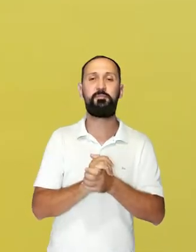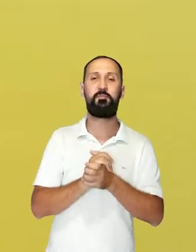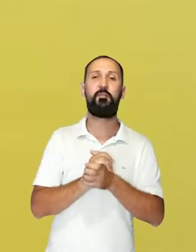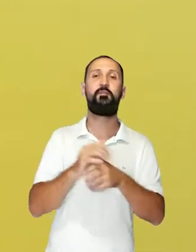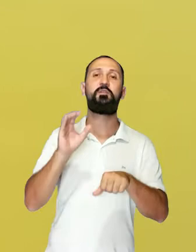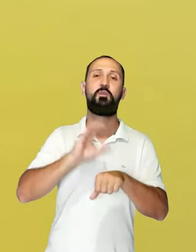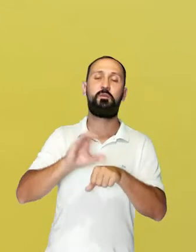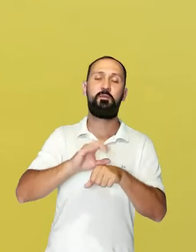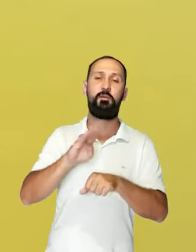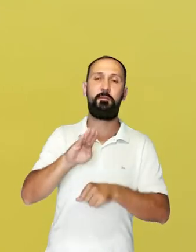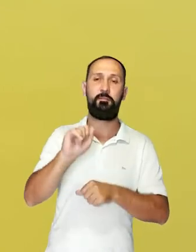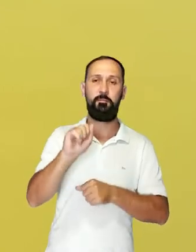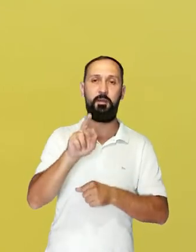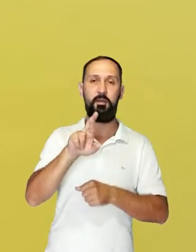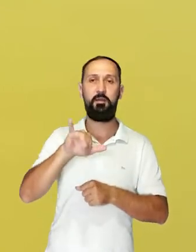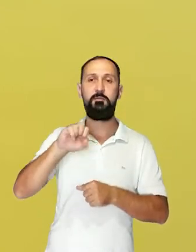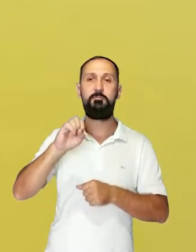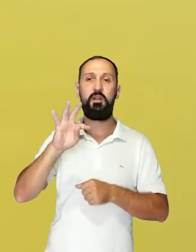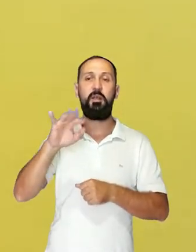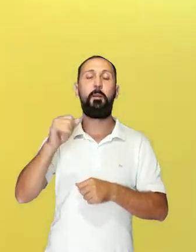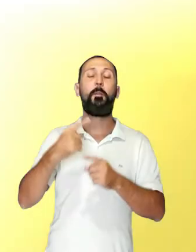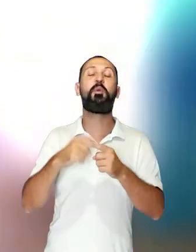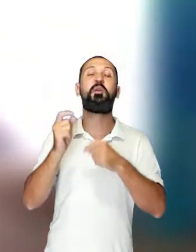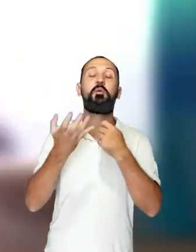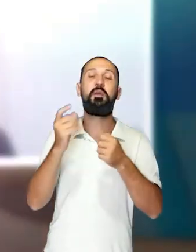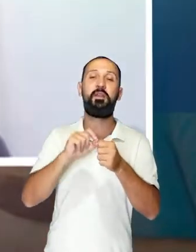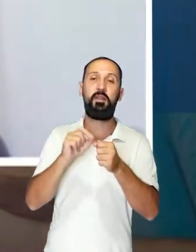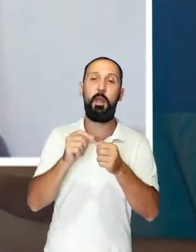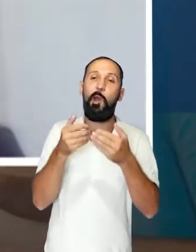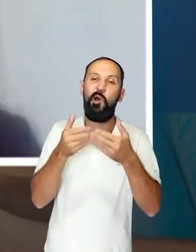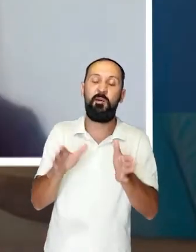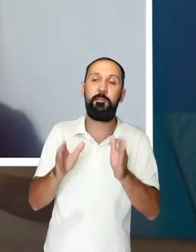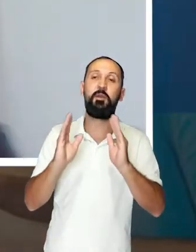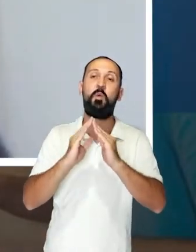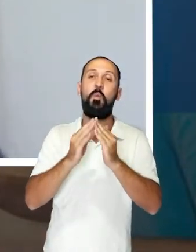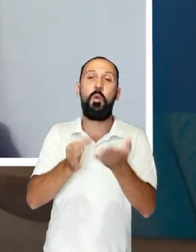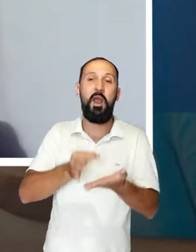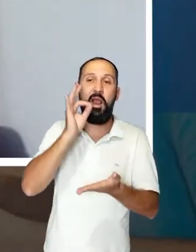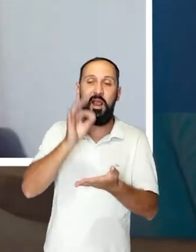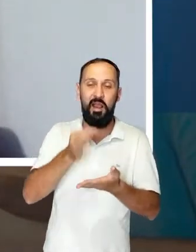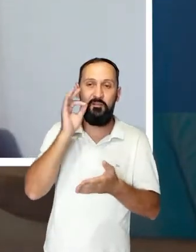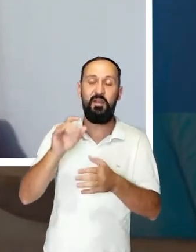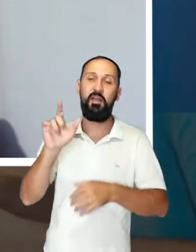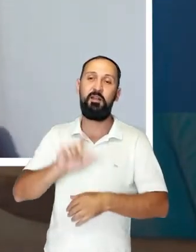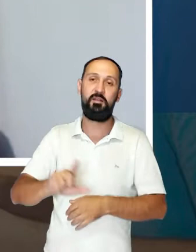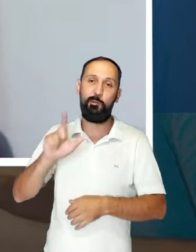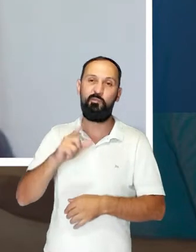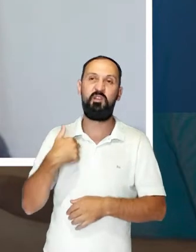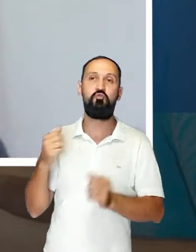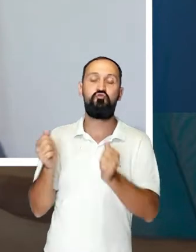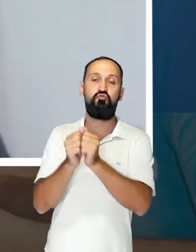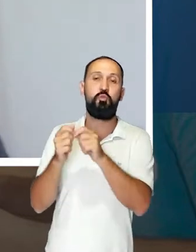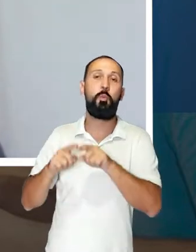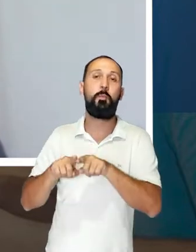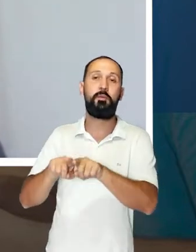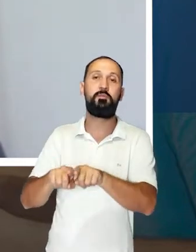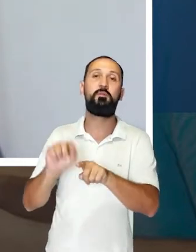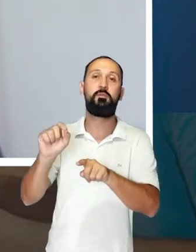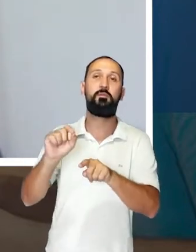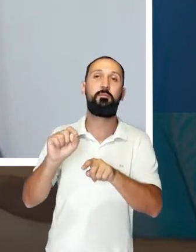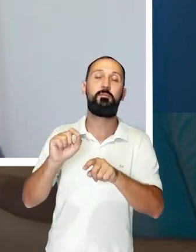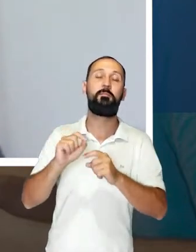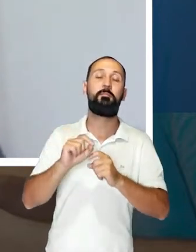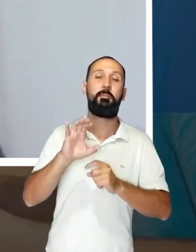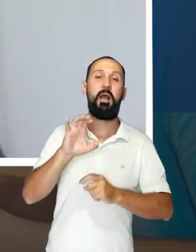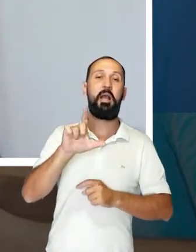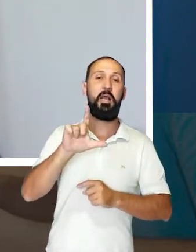processo também? Fiz curso de barista porque eu tinha intenção de montar um café literário, mas acabei abrindo com o meu sócio